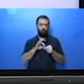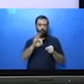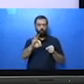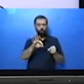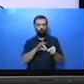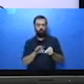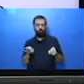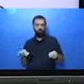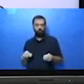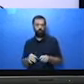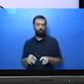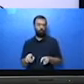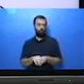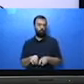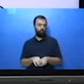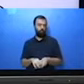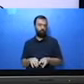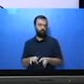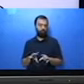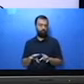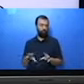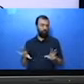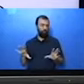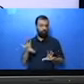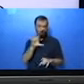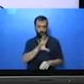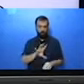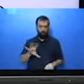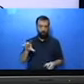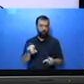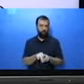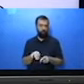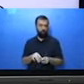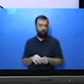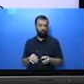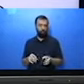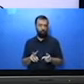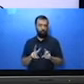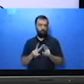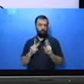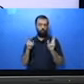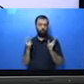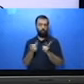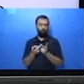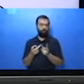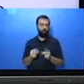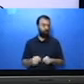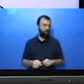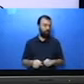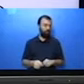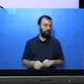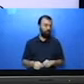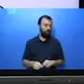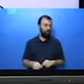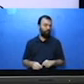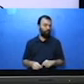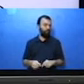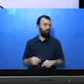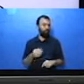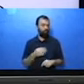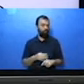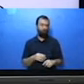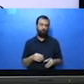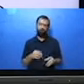e volume. Formas geométricas, elas estão presentes em todos os objetos que nos cercam, como eu falei